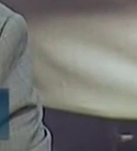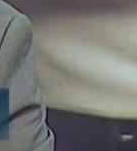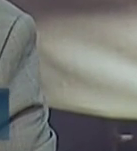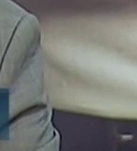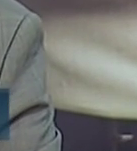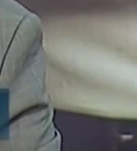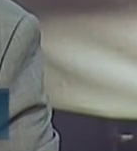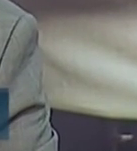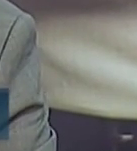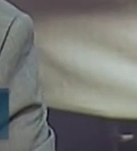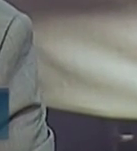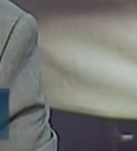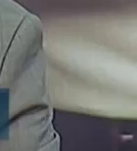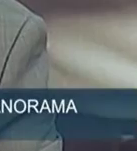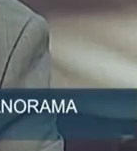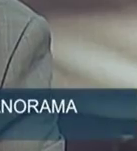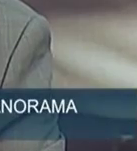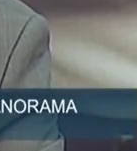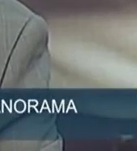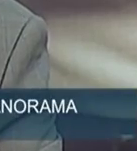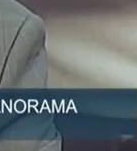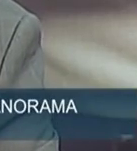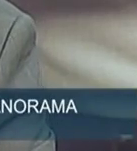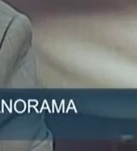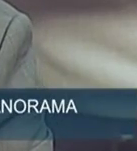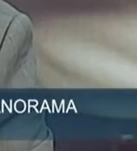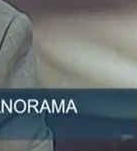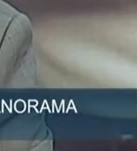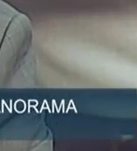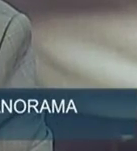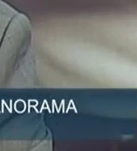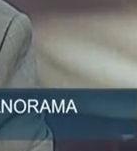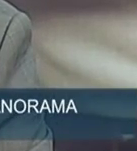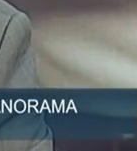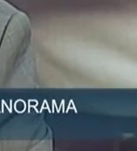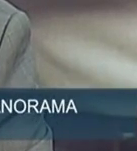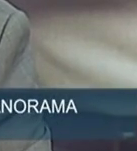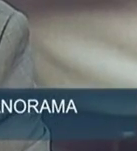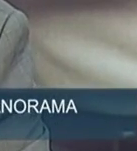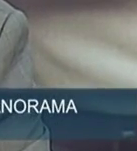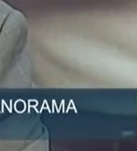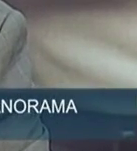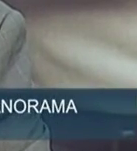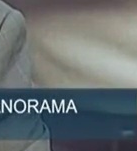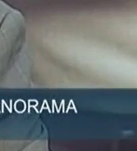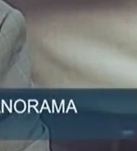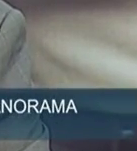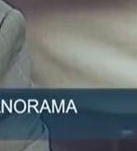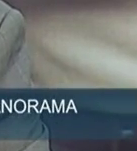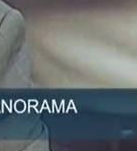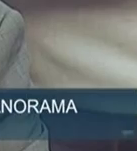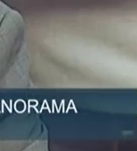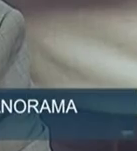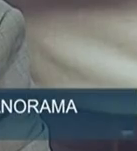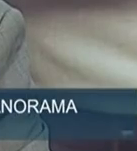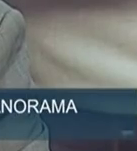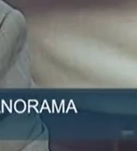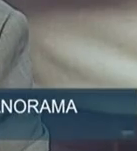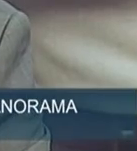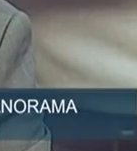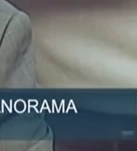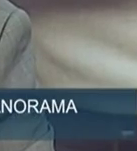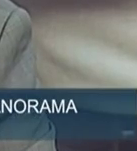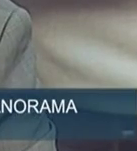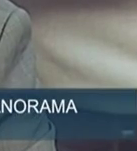a agradável surpresa foi a adesão espontânea dos demais municípios. Então, a nossa meta é concentrar, é continuar concentrando nos